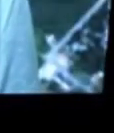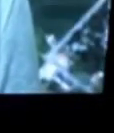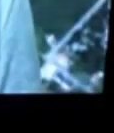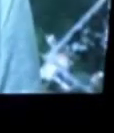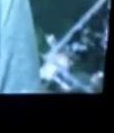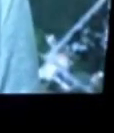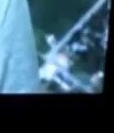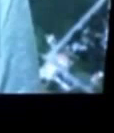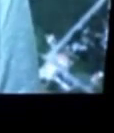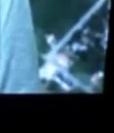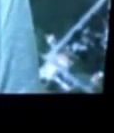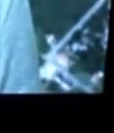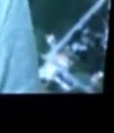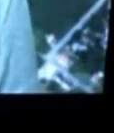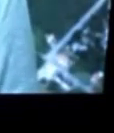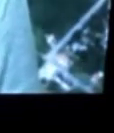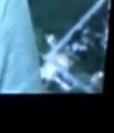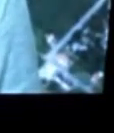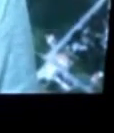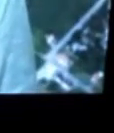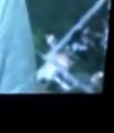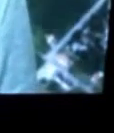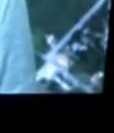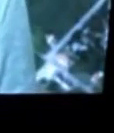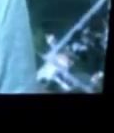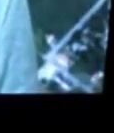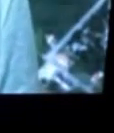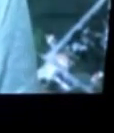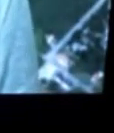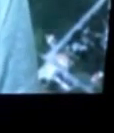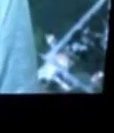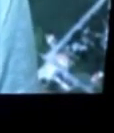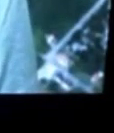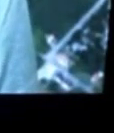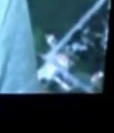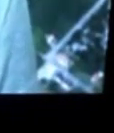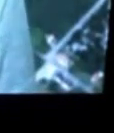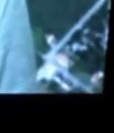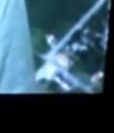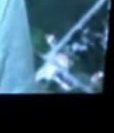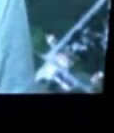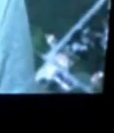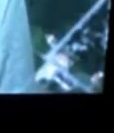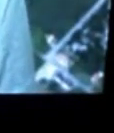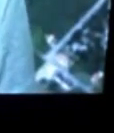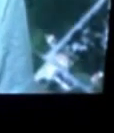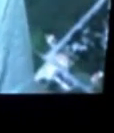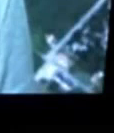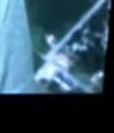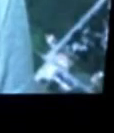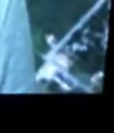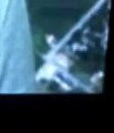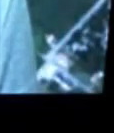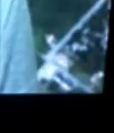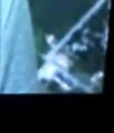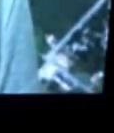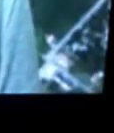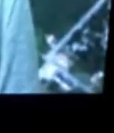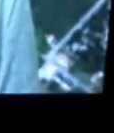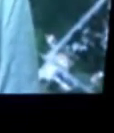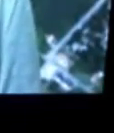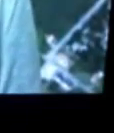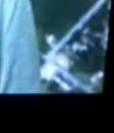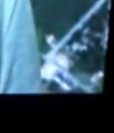Maracajá, que estão isolados por conta da precariedade desta estrada, desta ligação, vai possibilitar